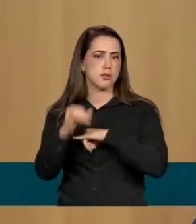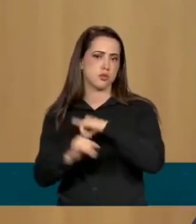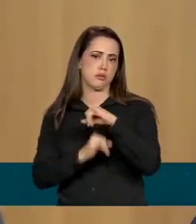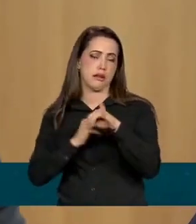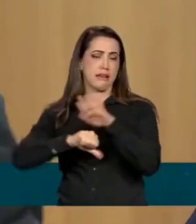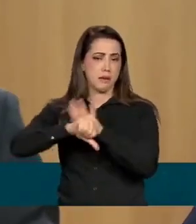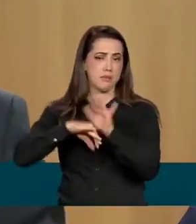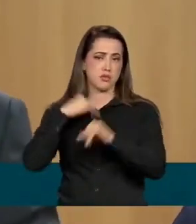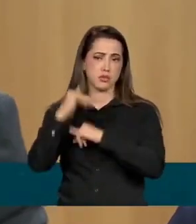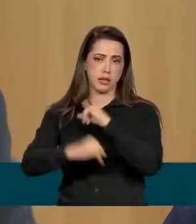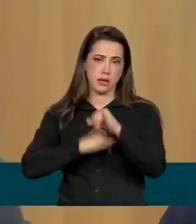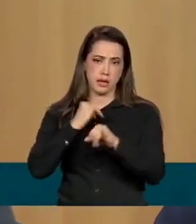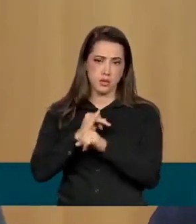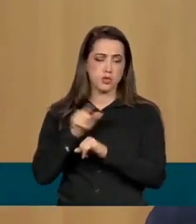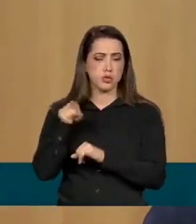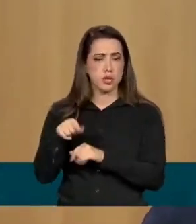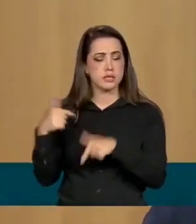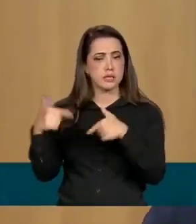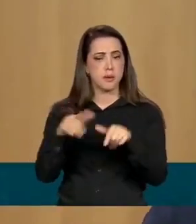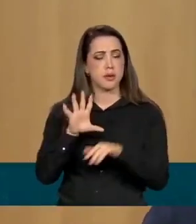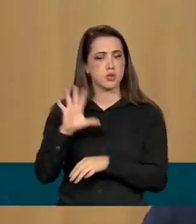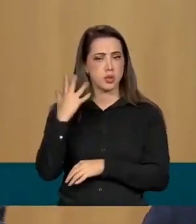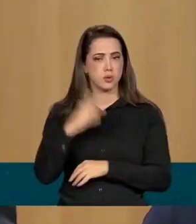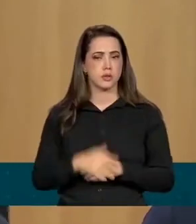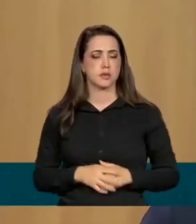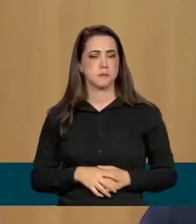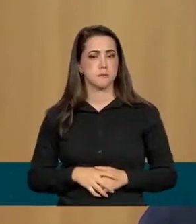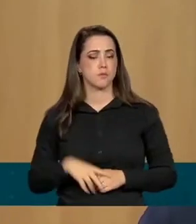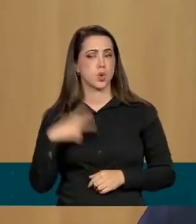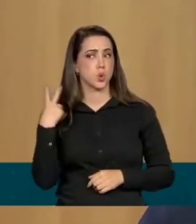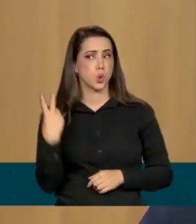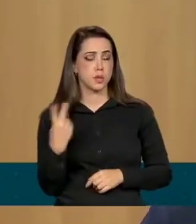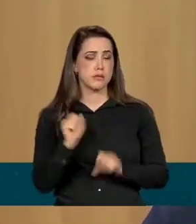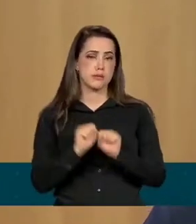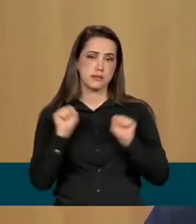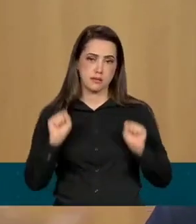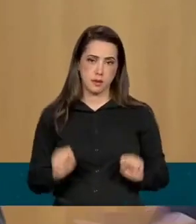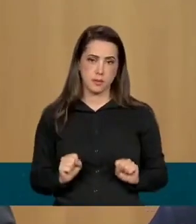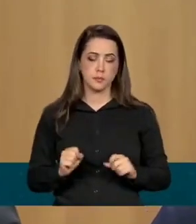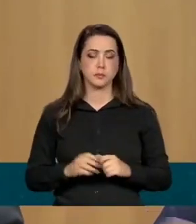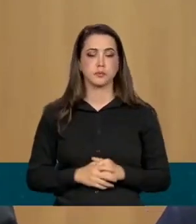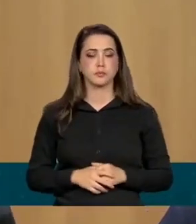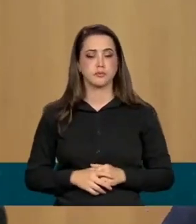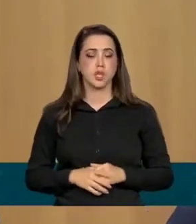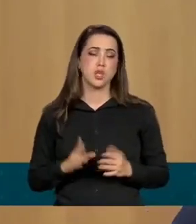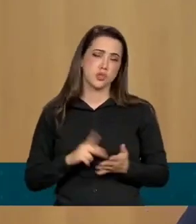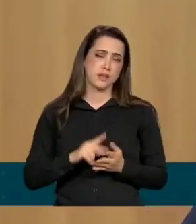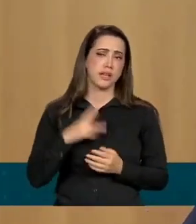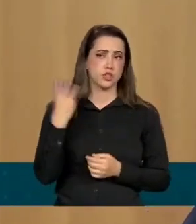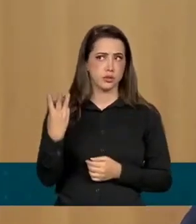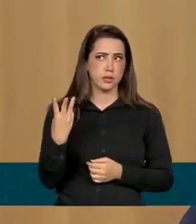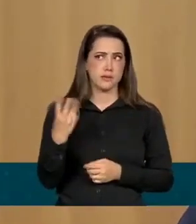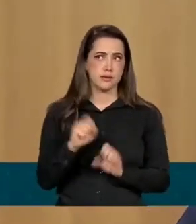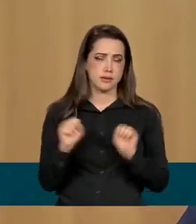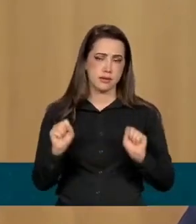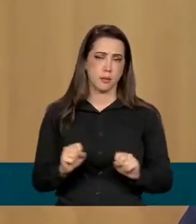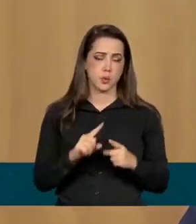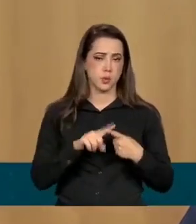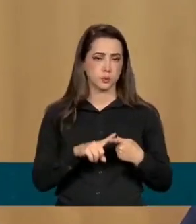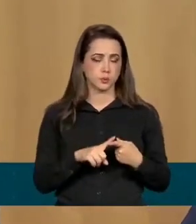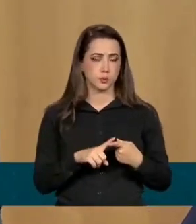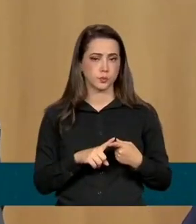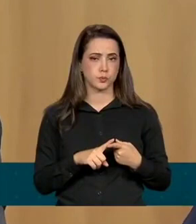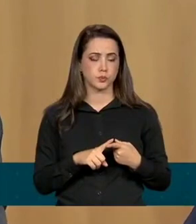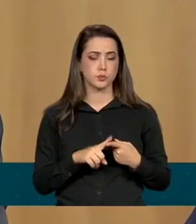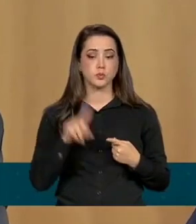está ocorrendo. Então, são dois sistemas, eu diria. Na verdade, três. Um sistema